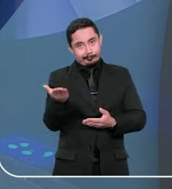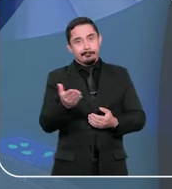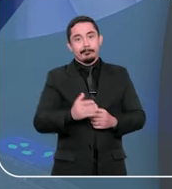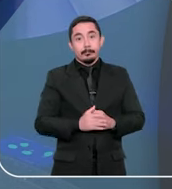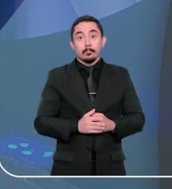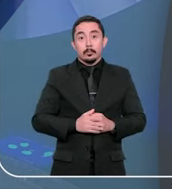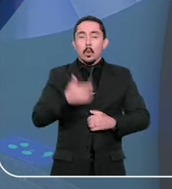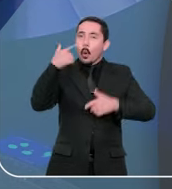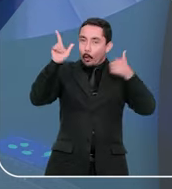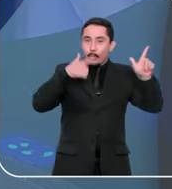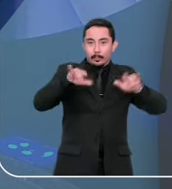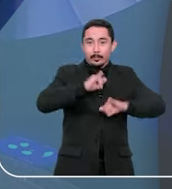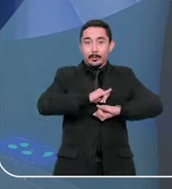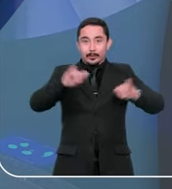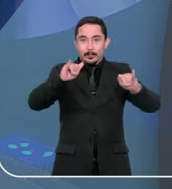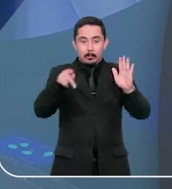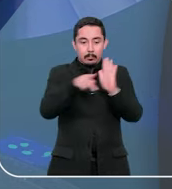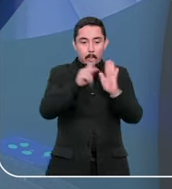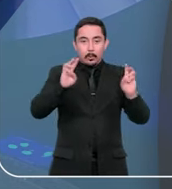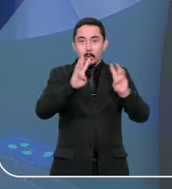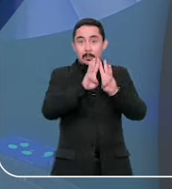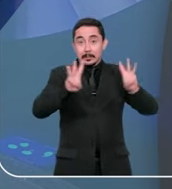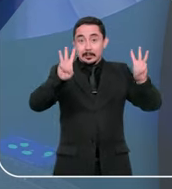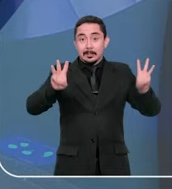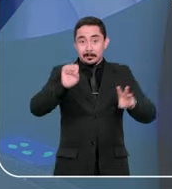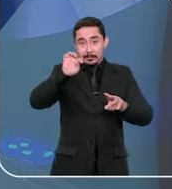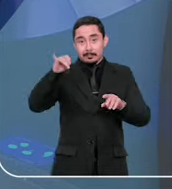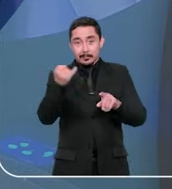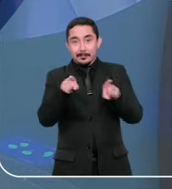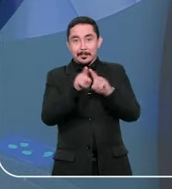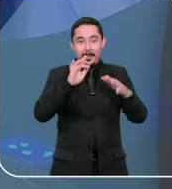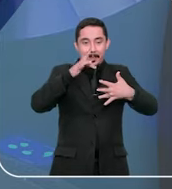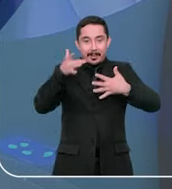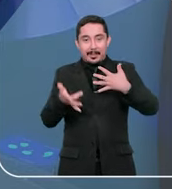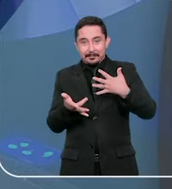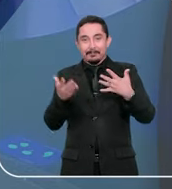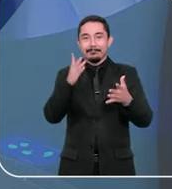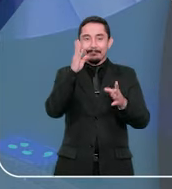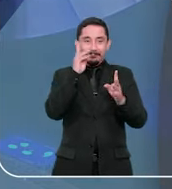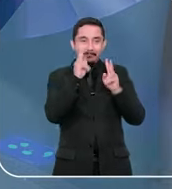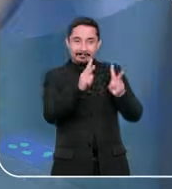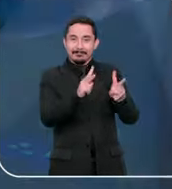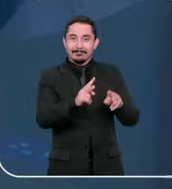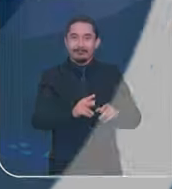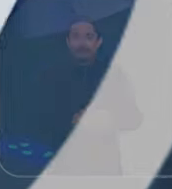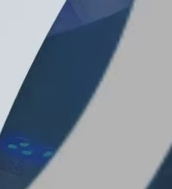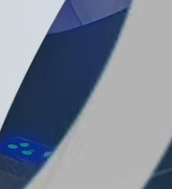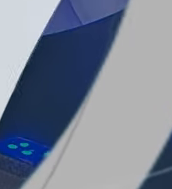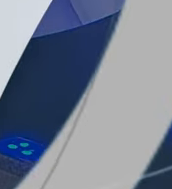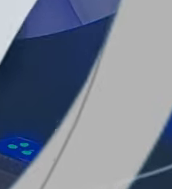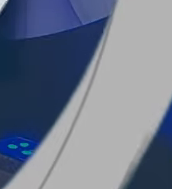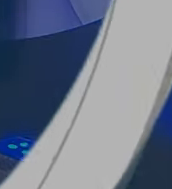adquirente. Temos outras notícias no site do STJ e nas nossas redes sociais. Confere lá!